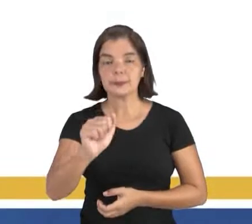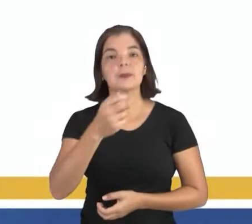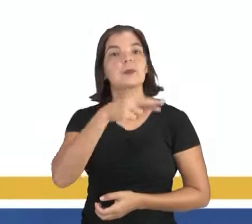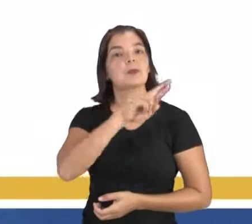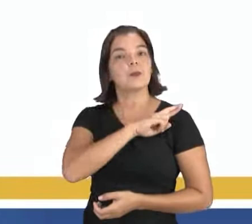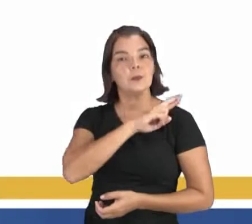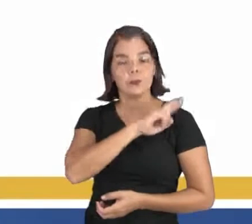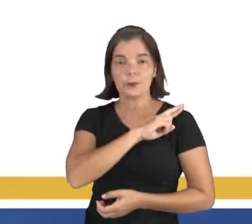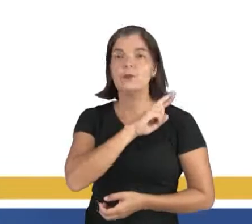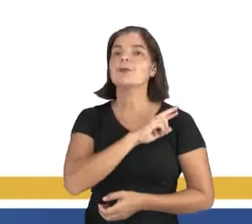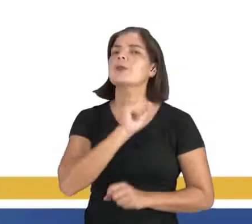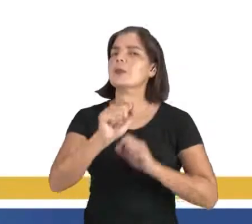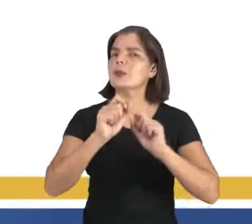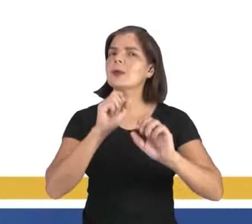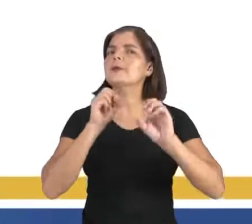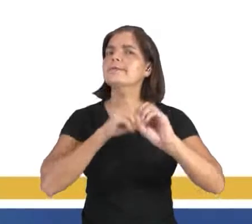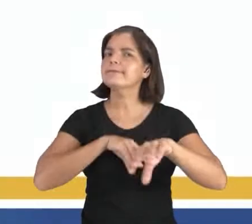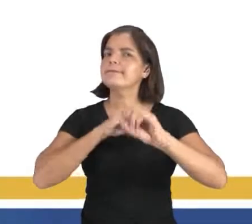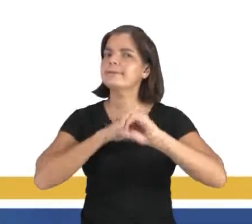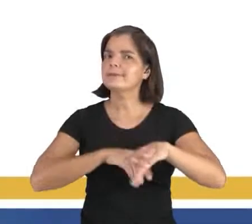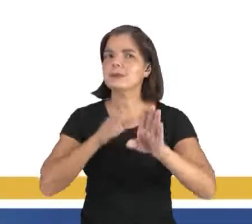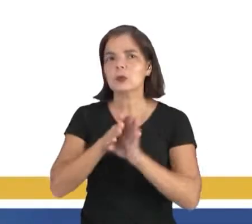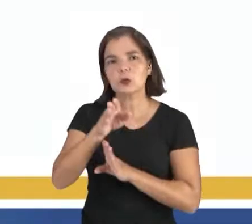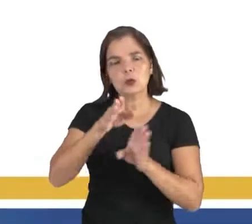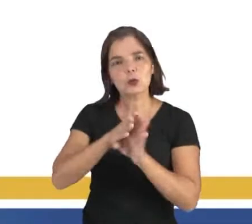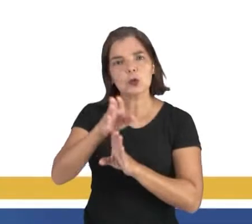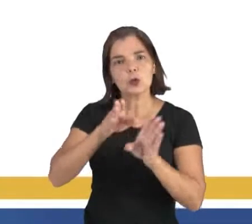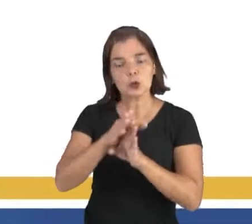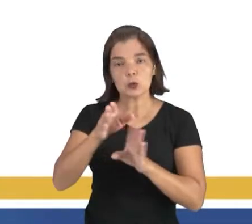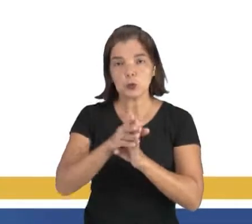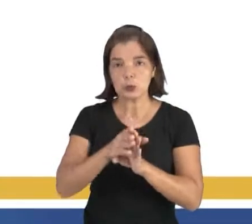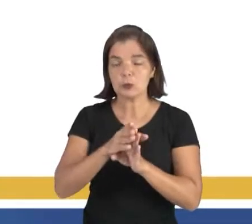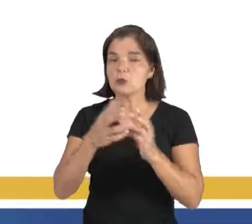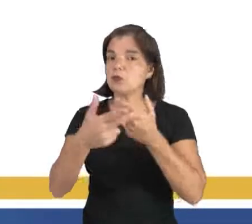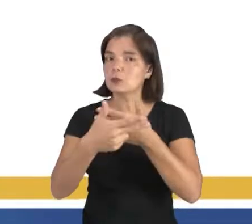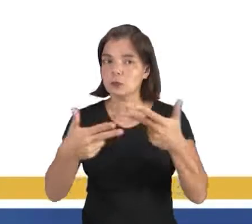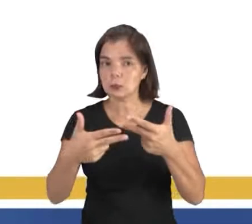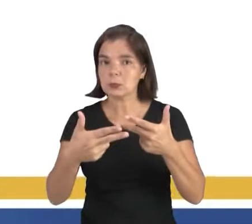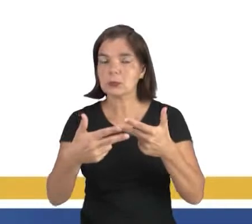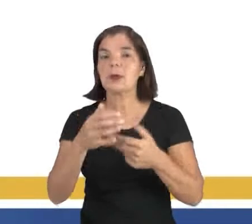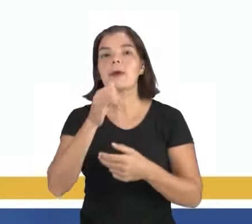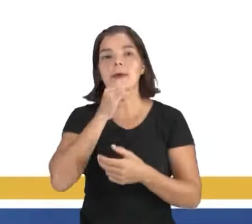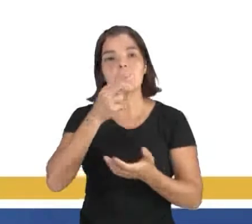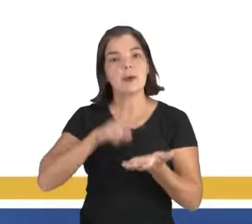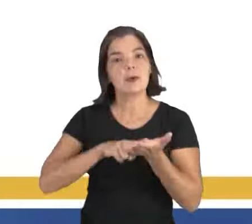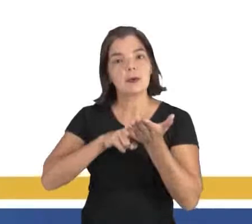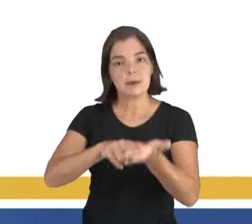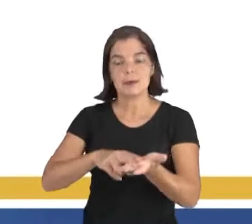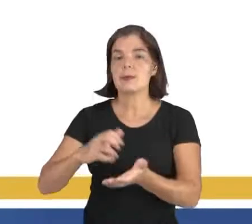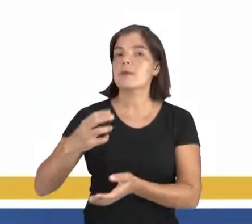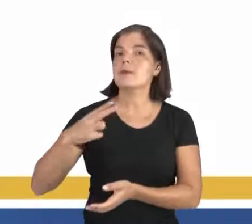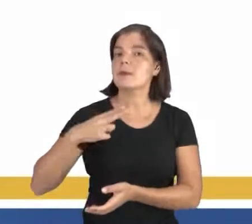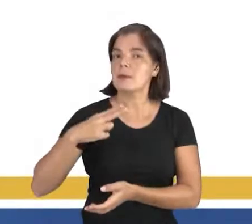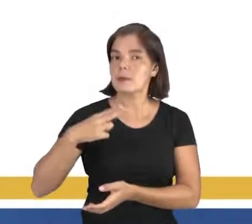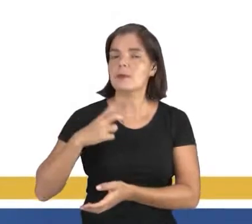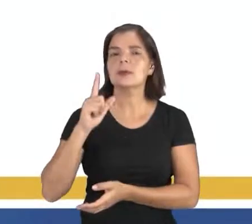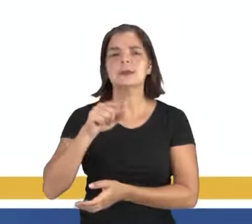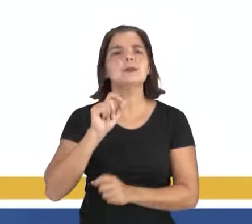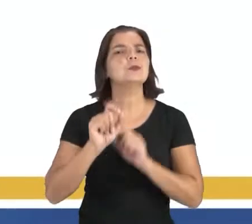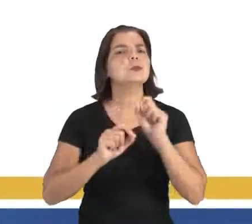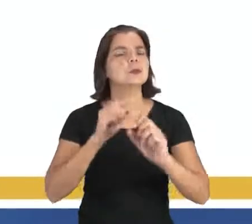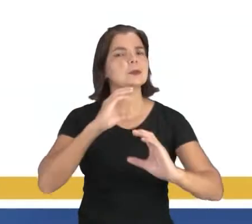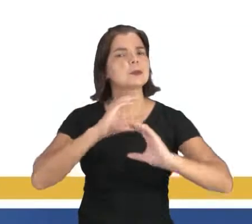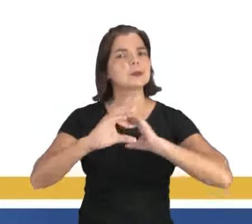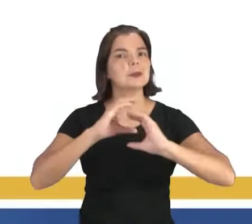função comunicativa ensinar ou instruir os procedimentos de preparo de algo. A carta pessoal, ela tem a função de